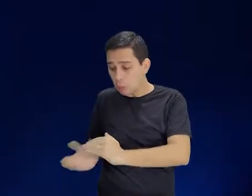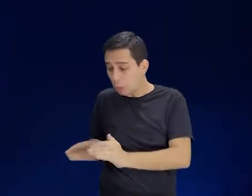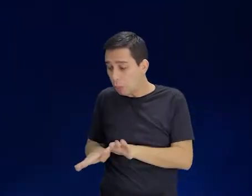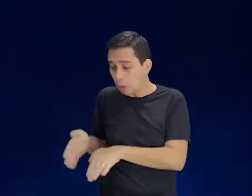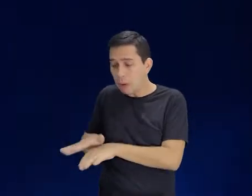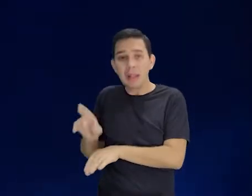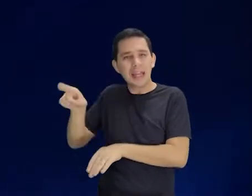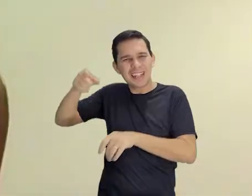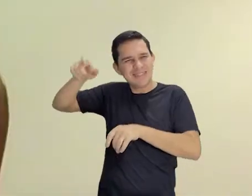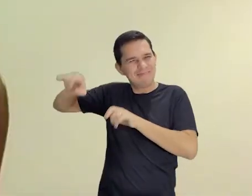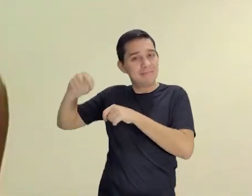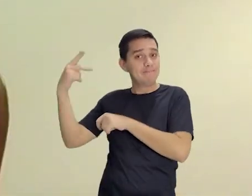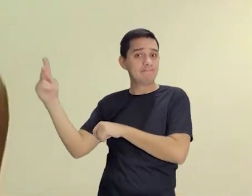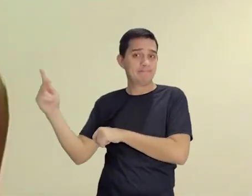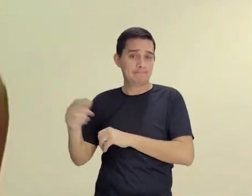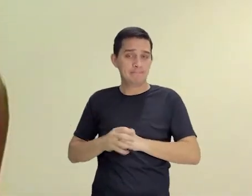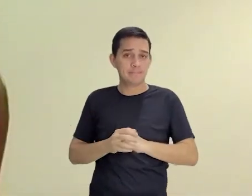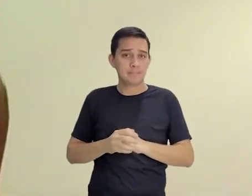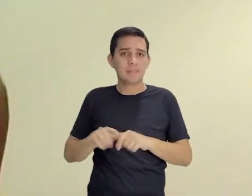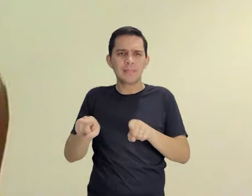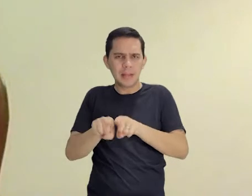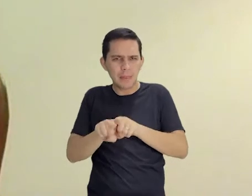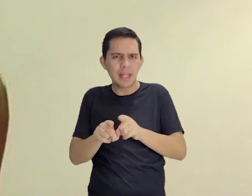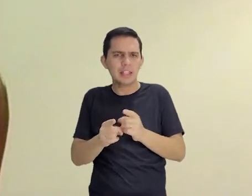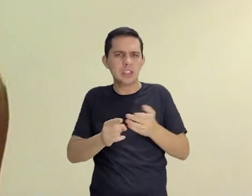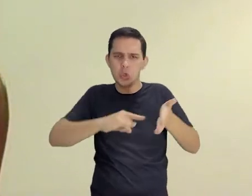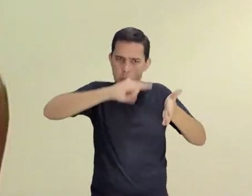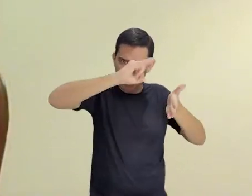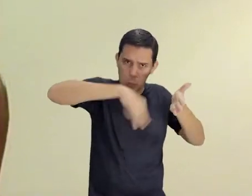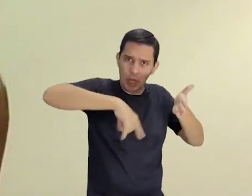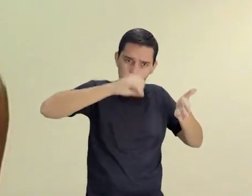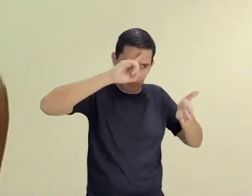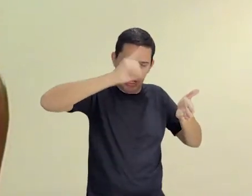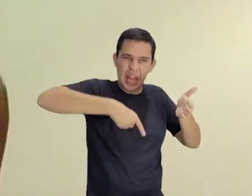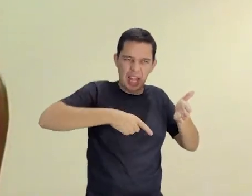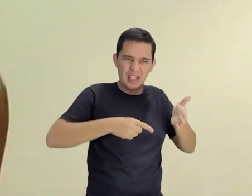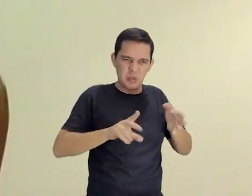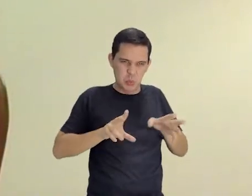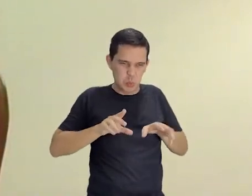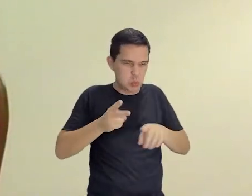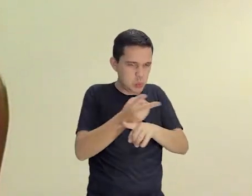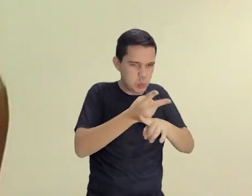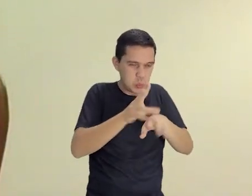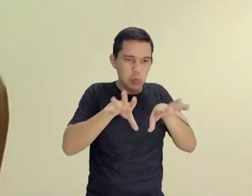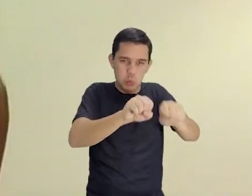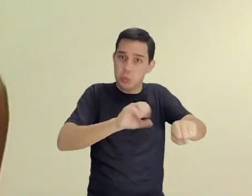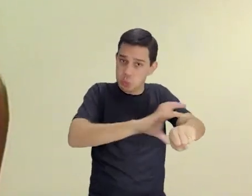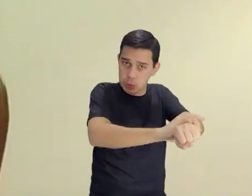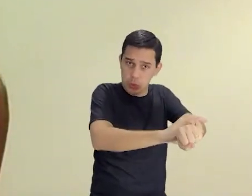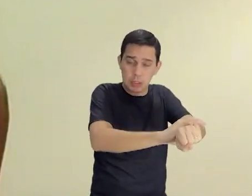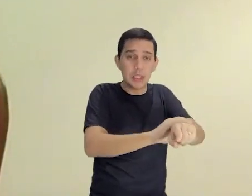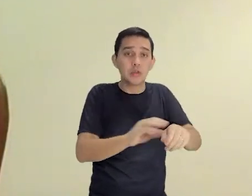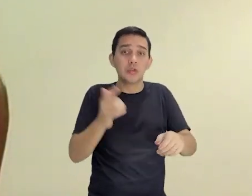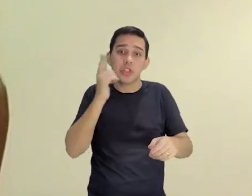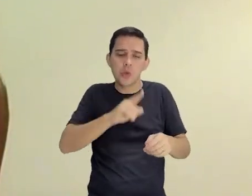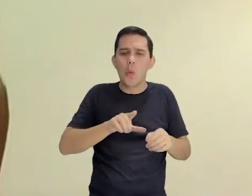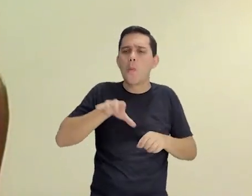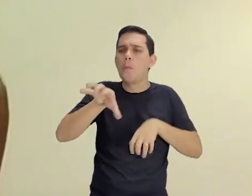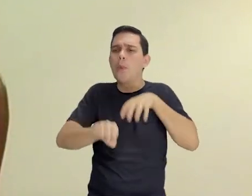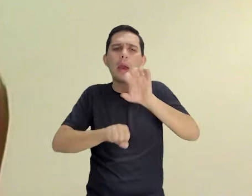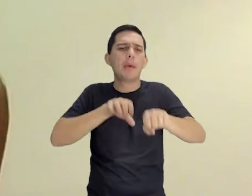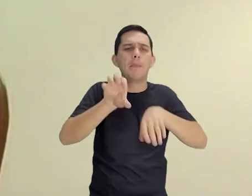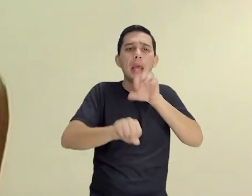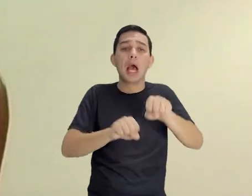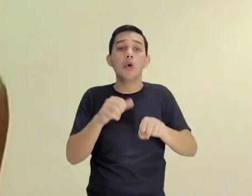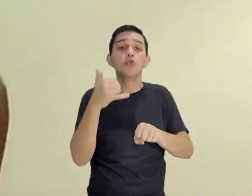de busca e apreensão, apreendemos celulares de alguns investigados e seguimos investigando. Em